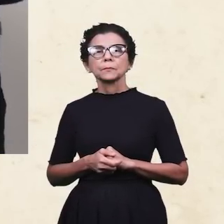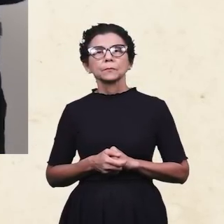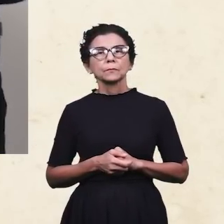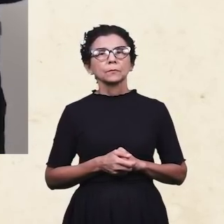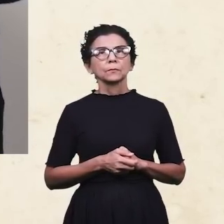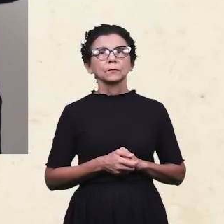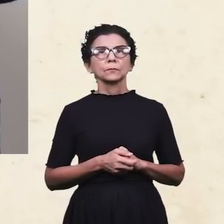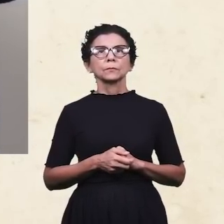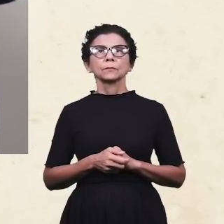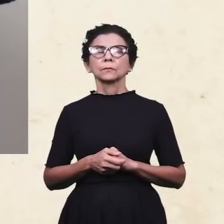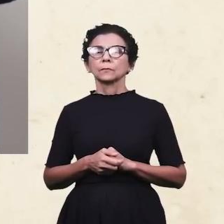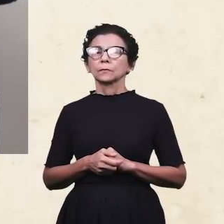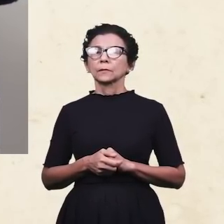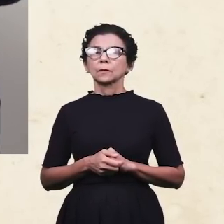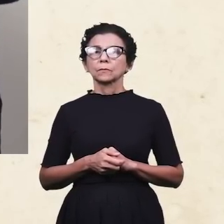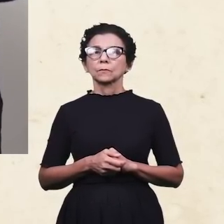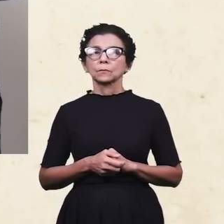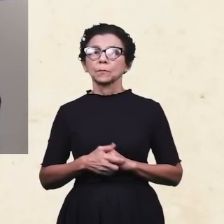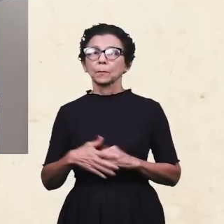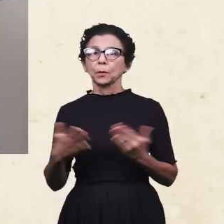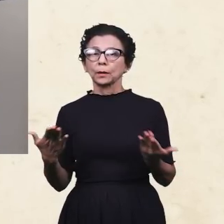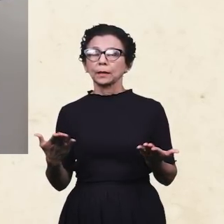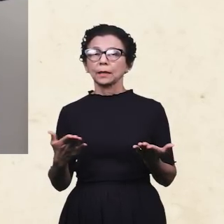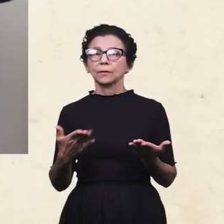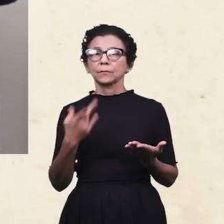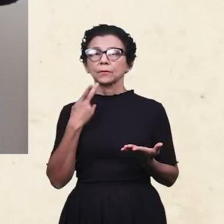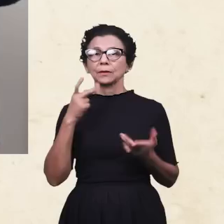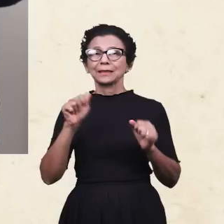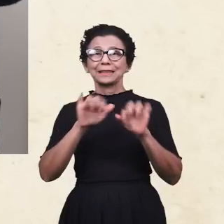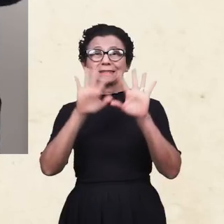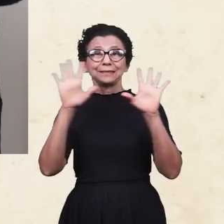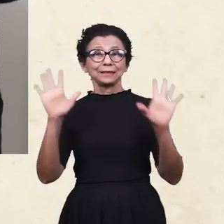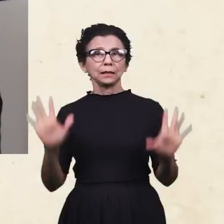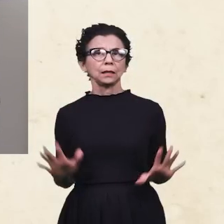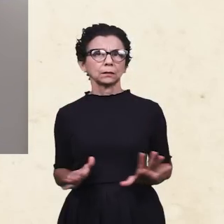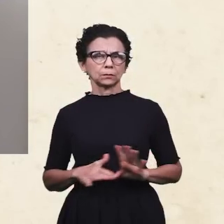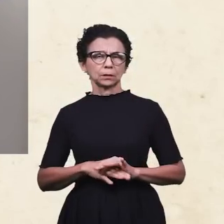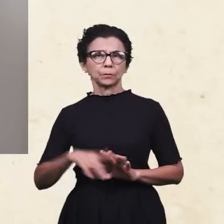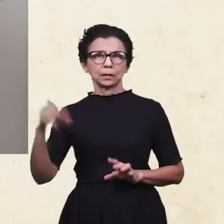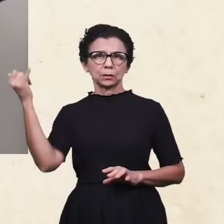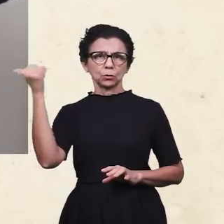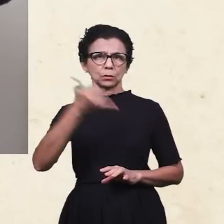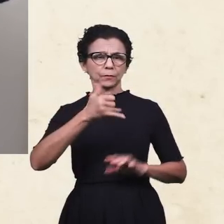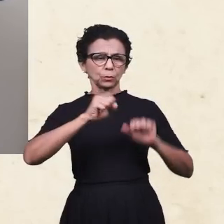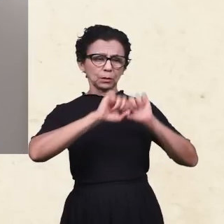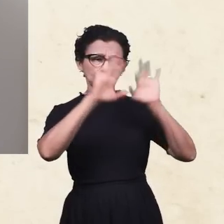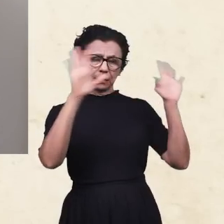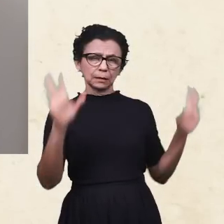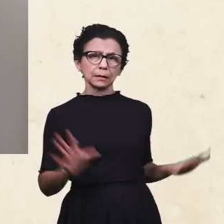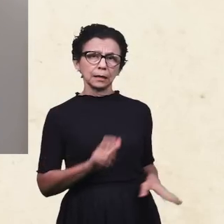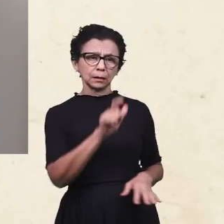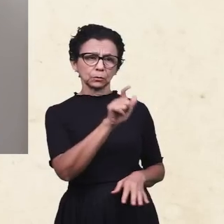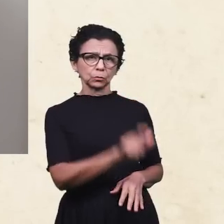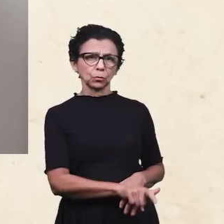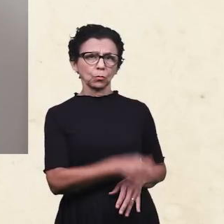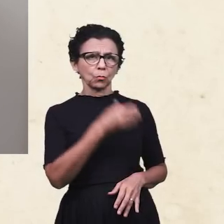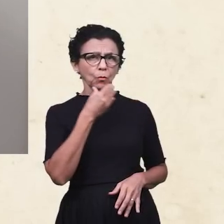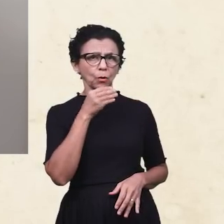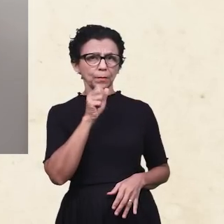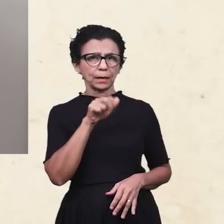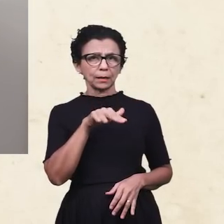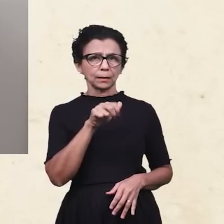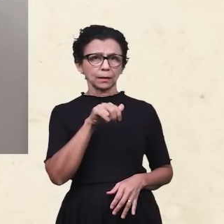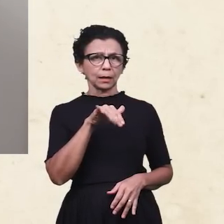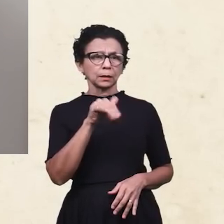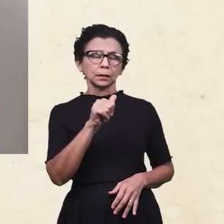falar orientações claras, porque a visão que teve Ananias foi muito clara. Ele falou, deu uma